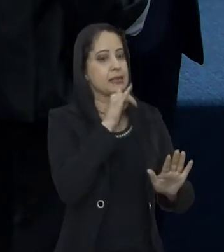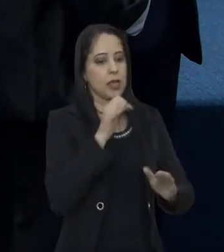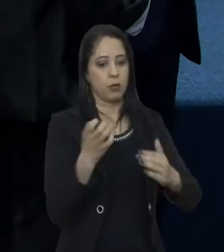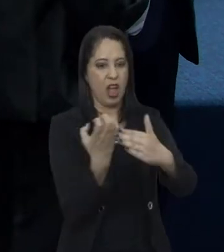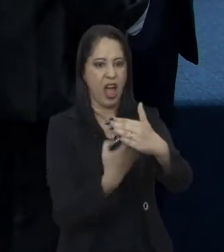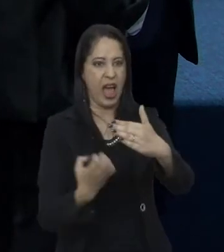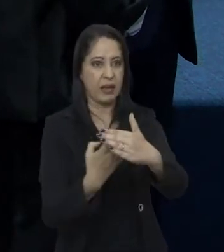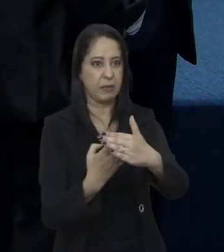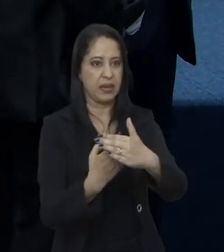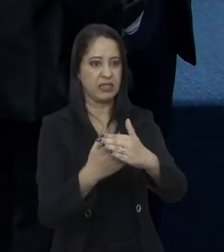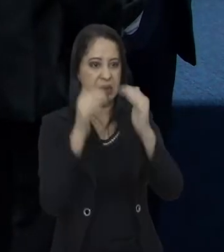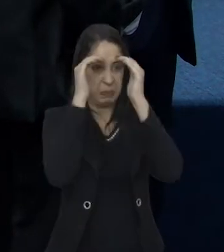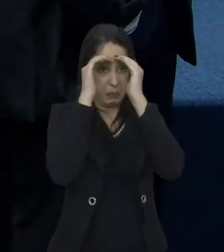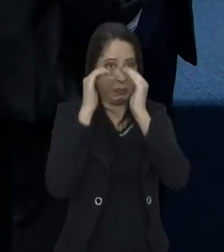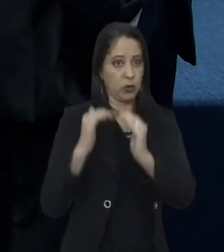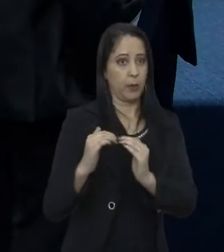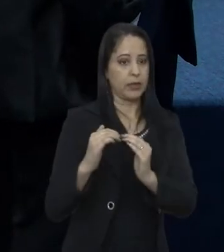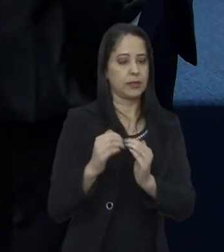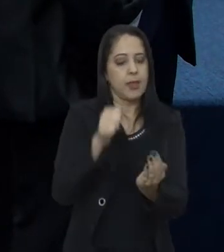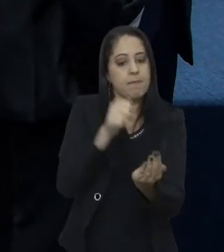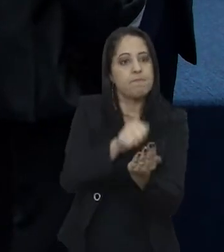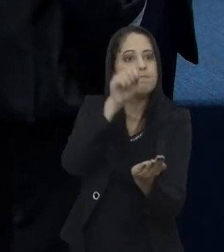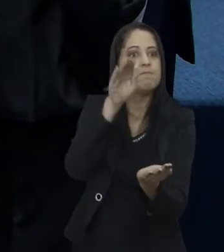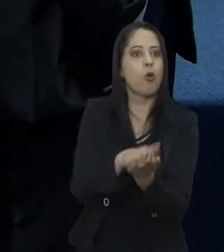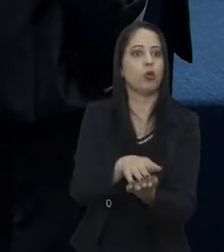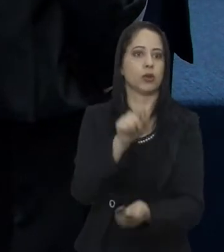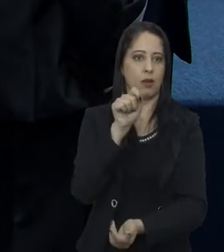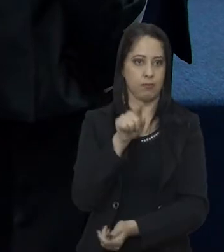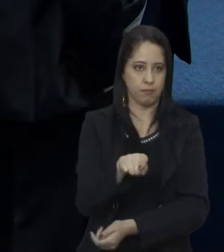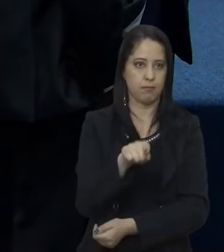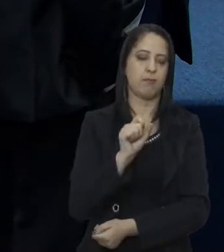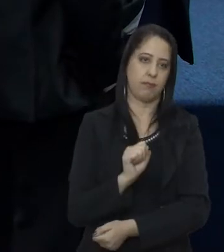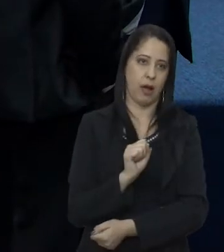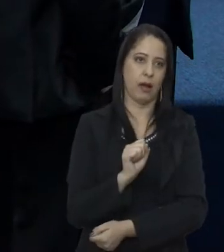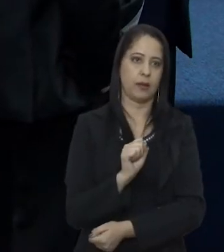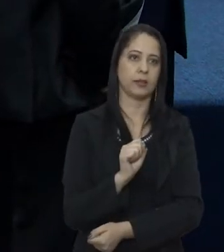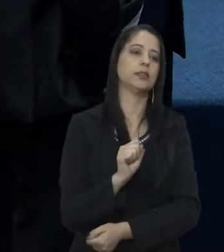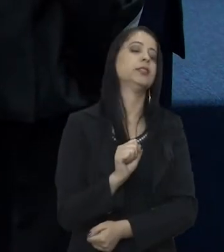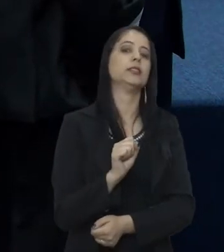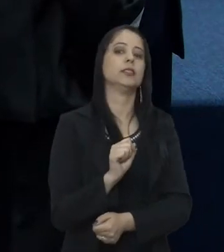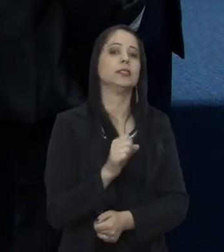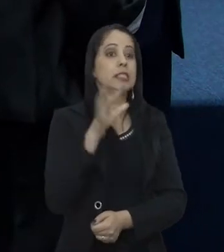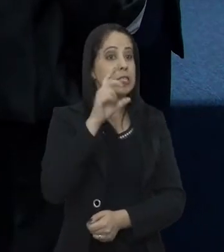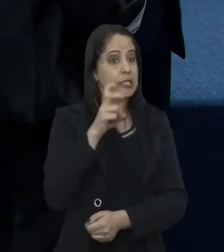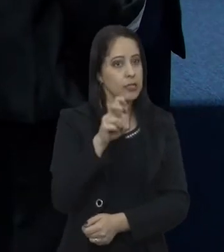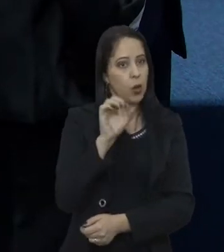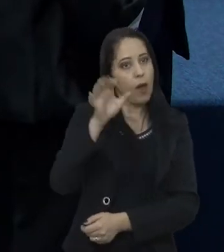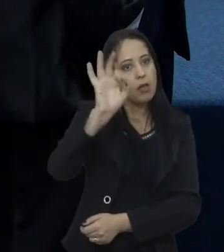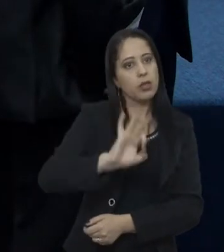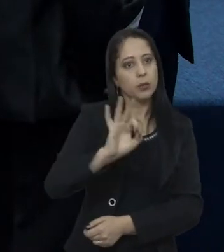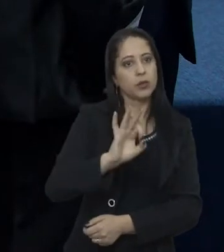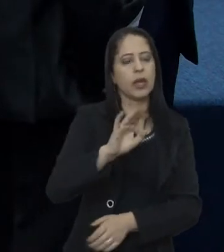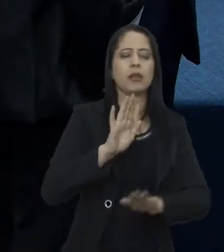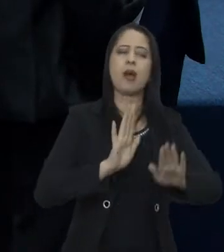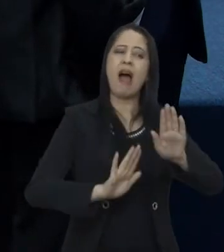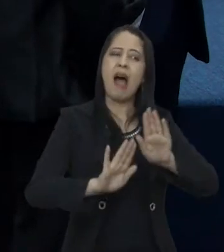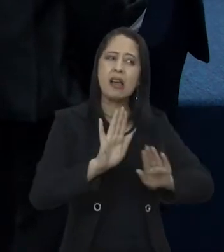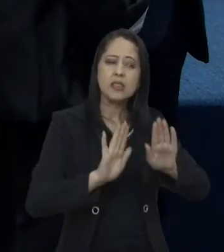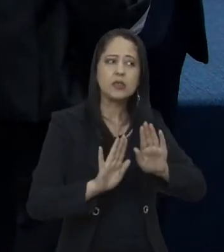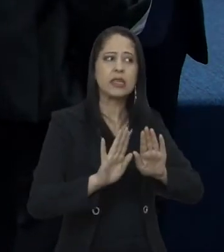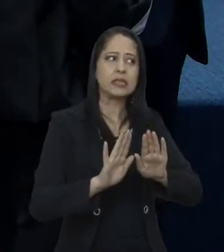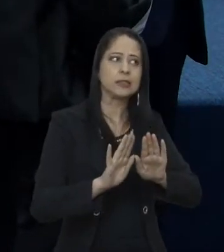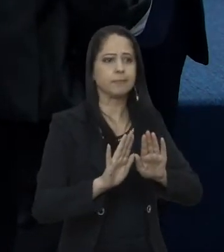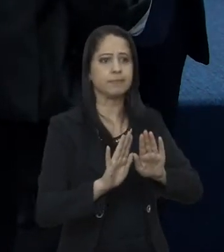cumprir geralmente é fixada uma multa de cinquenta por cento em caso de não cumprimento Às vezes as partes